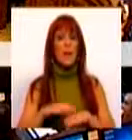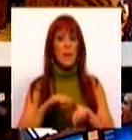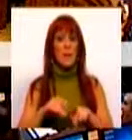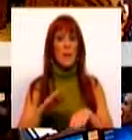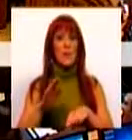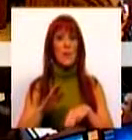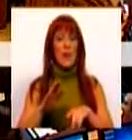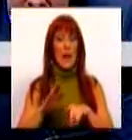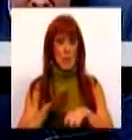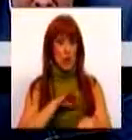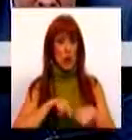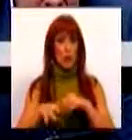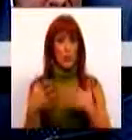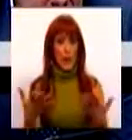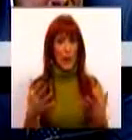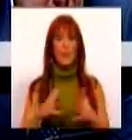E por isso, senhor deputado,